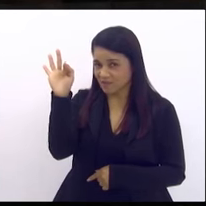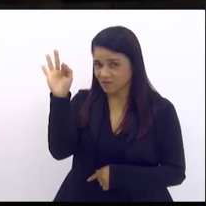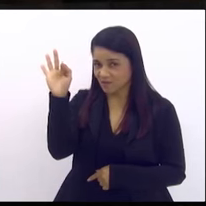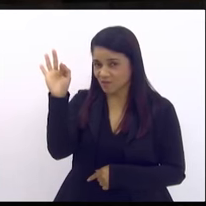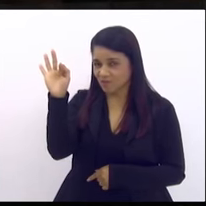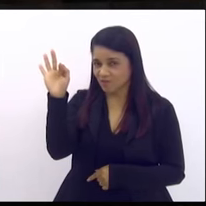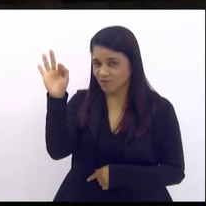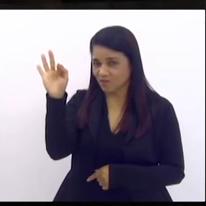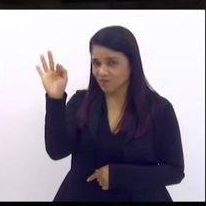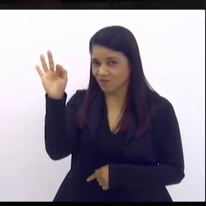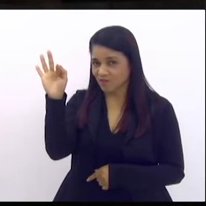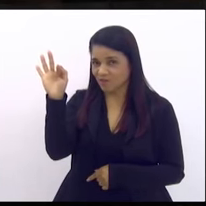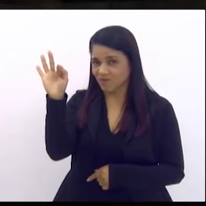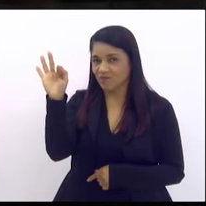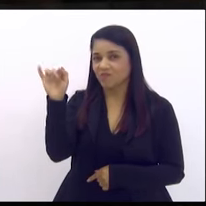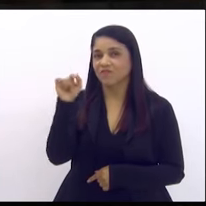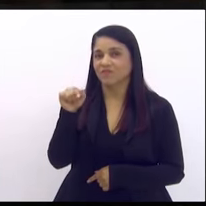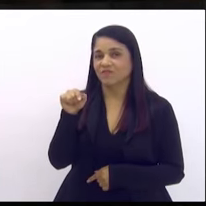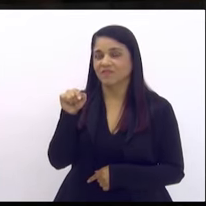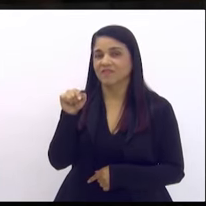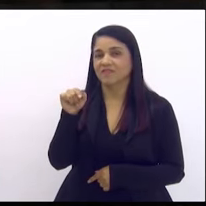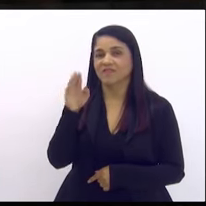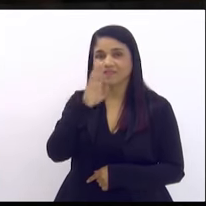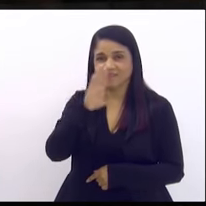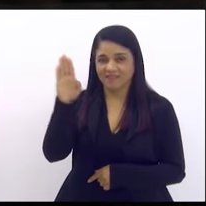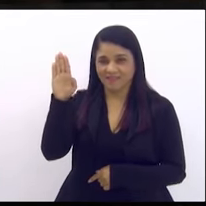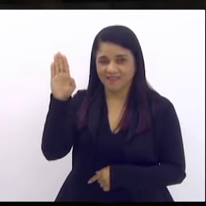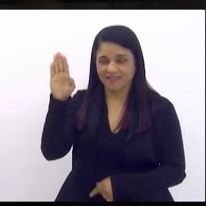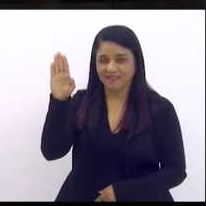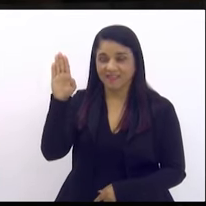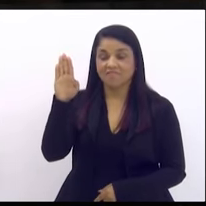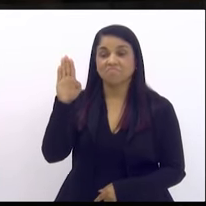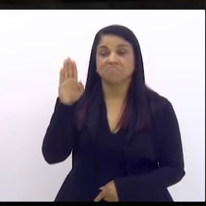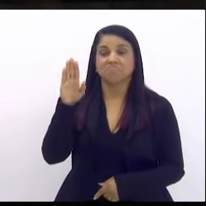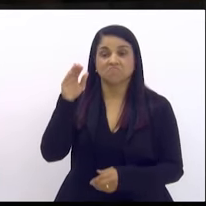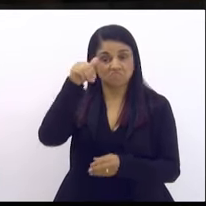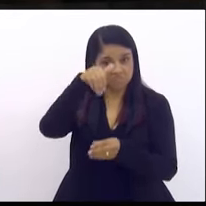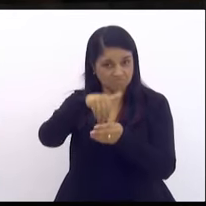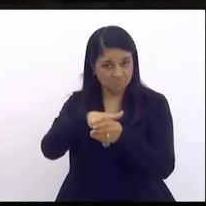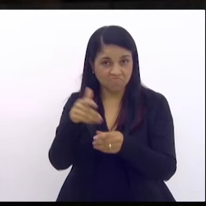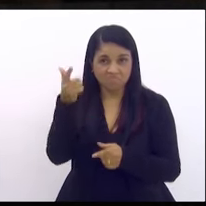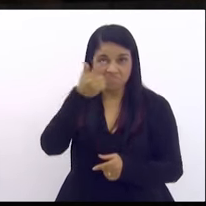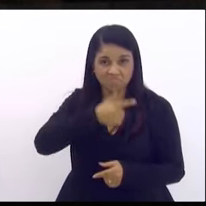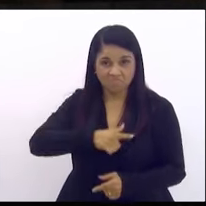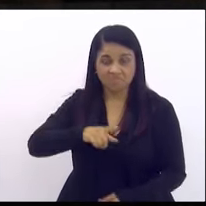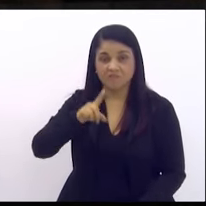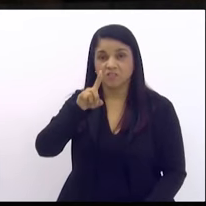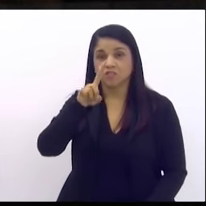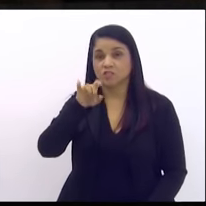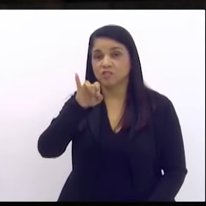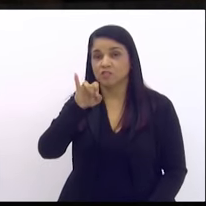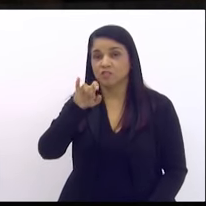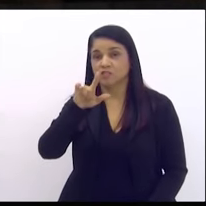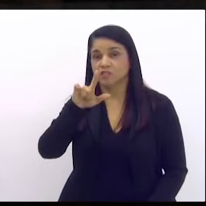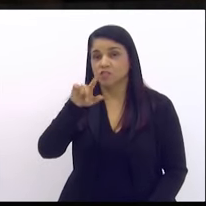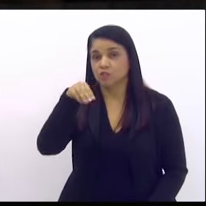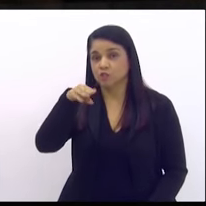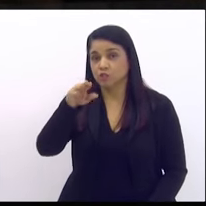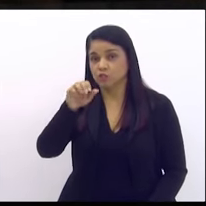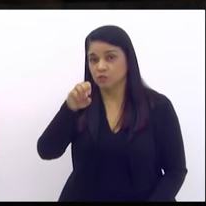era então a candidata que se tornou presidente Dilma Roussef e